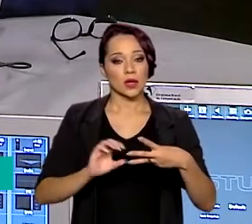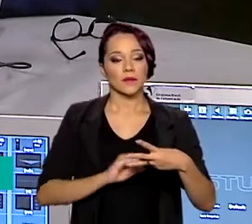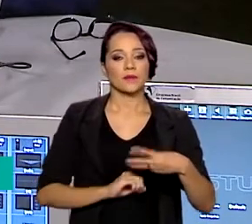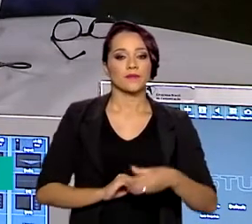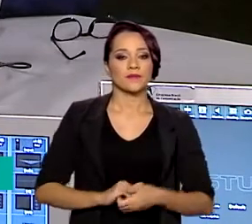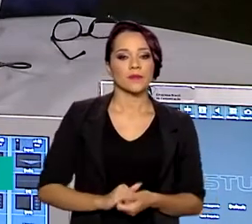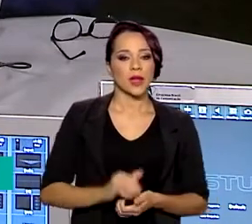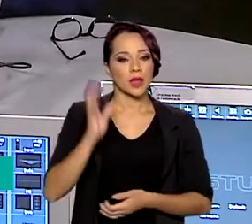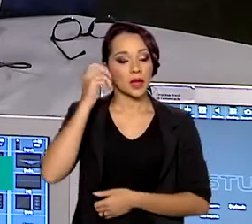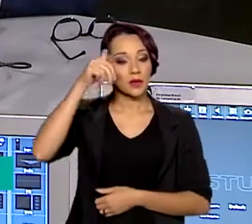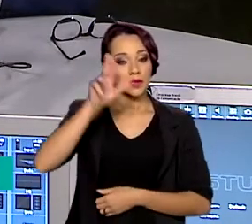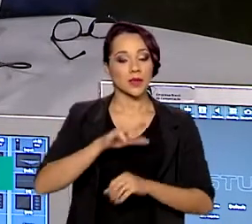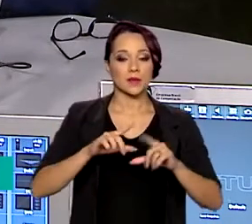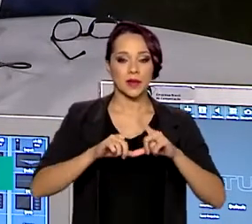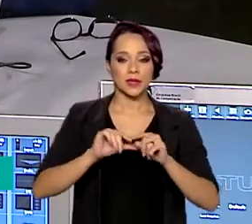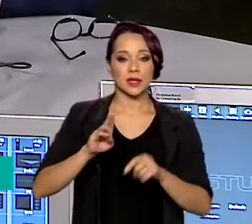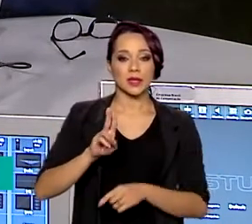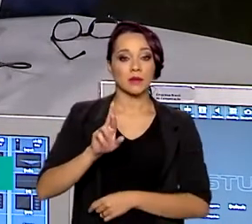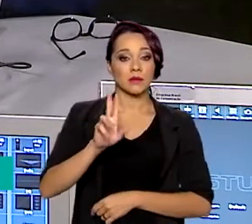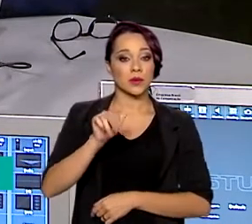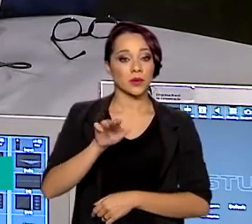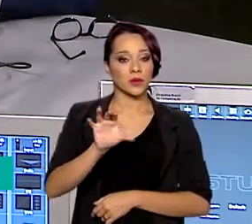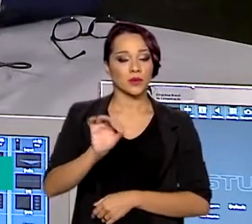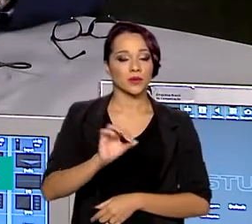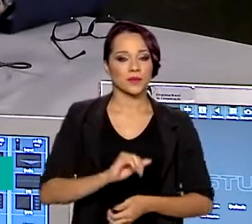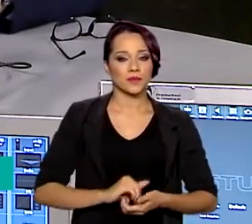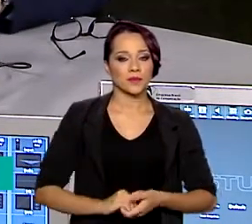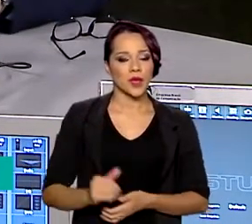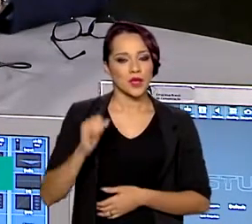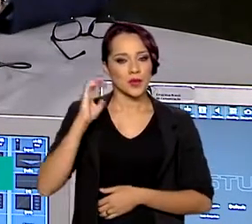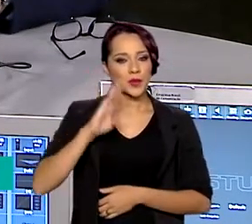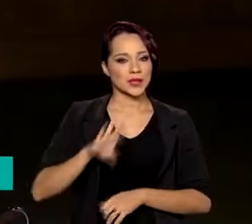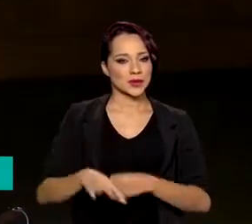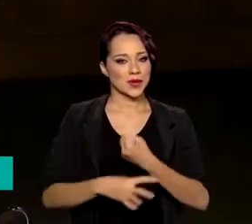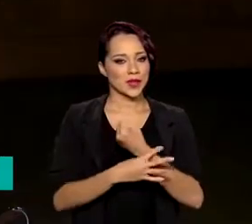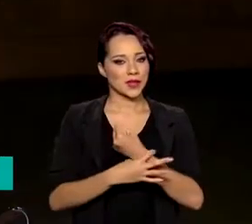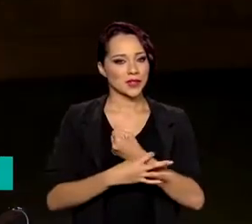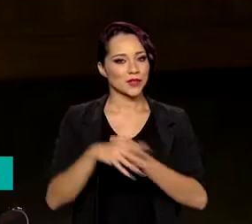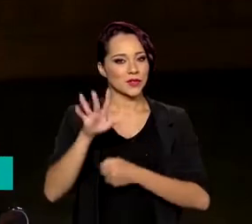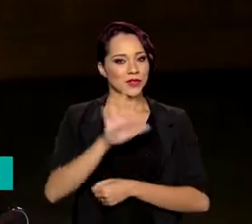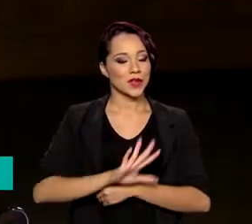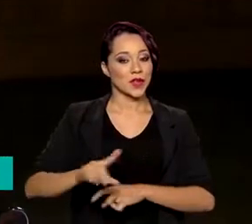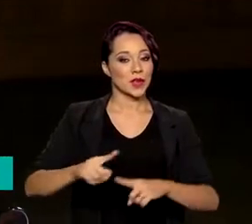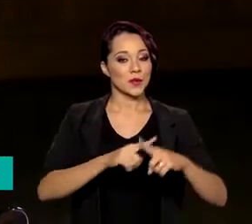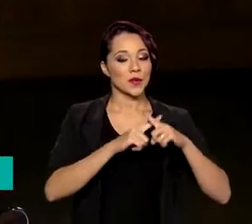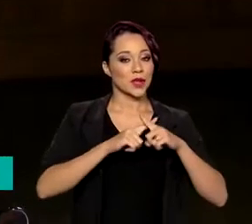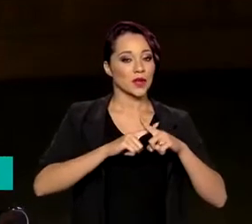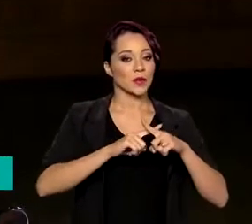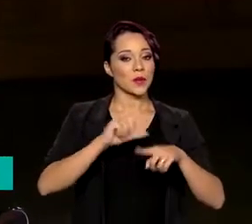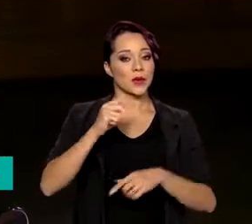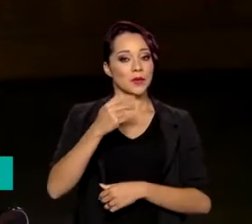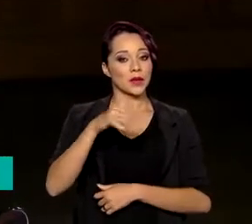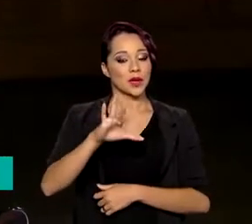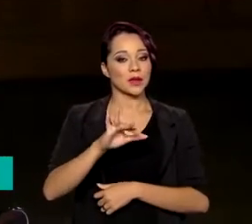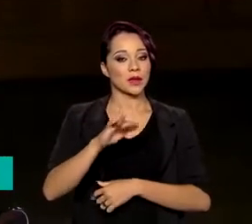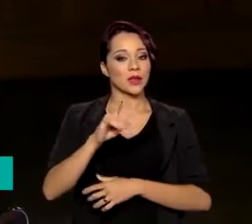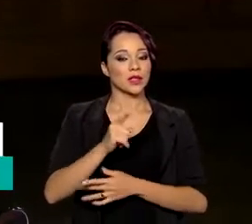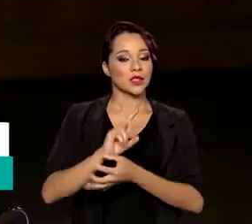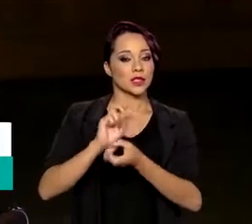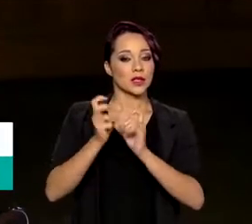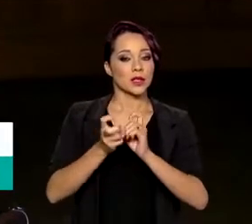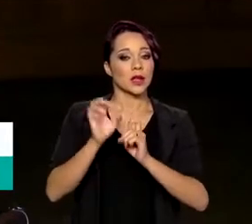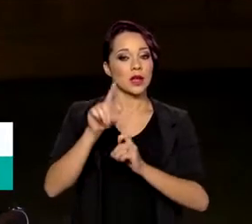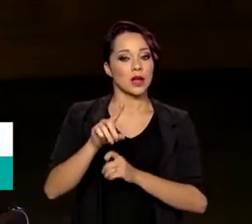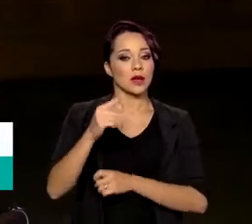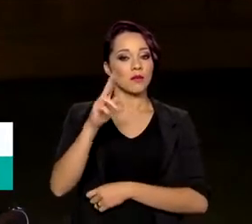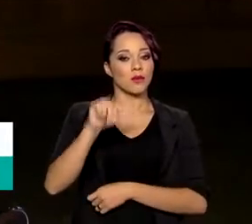Santos, da Rádio Nacional em Brasília, Bruno Mendes. E o Brasil garantiu o título geral do Campeonato Pan-Americano de Taekwondo, disputado em